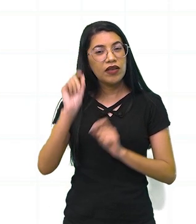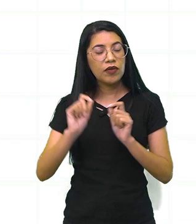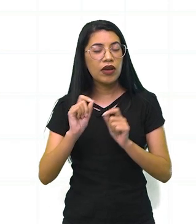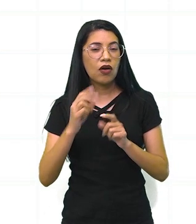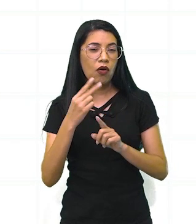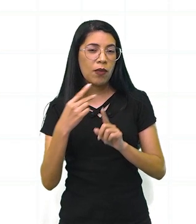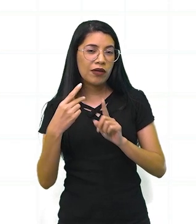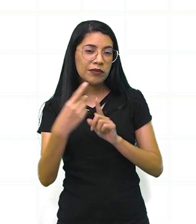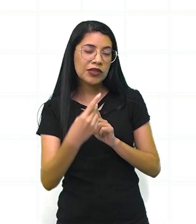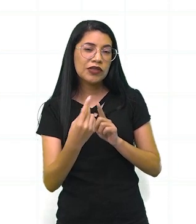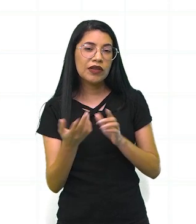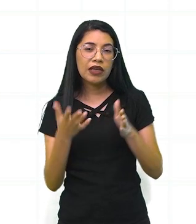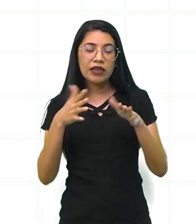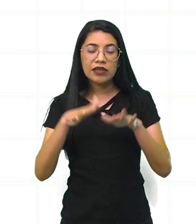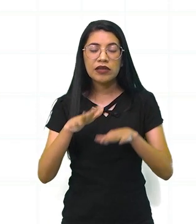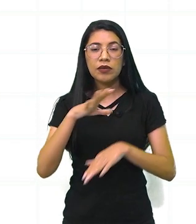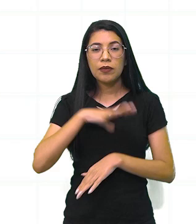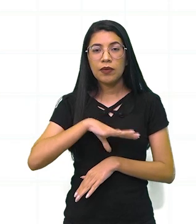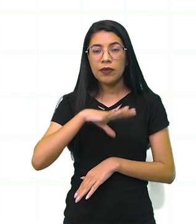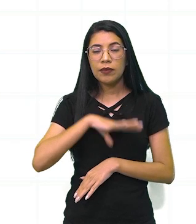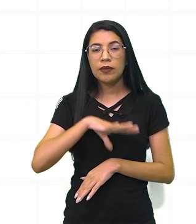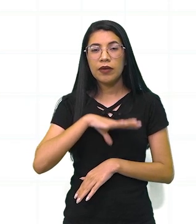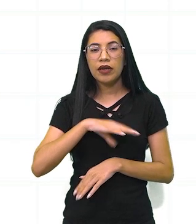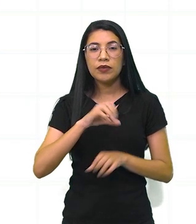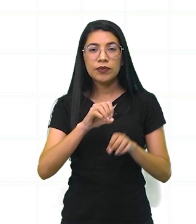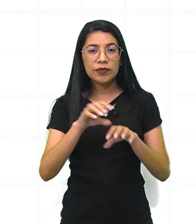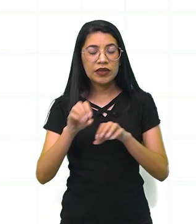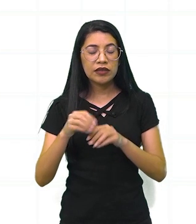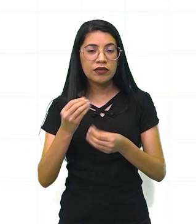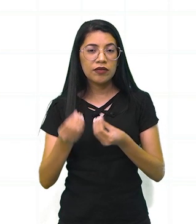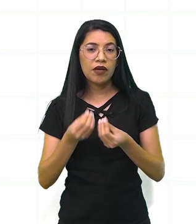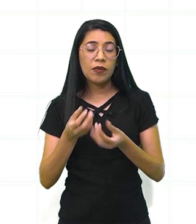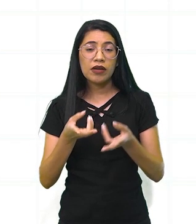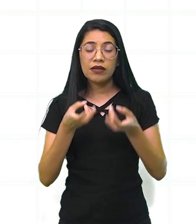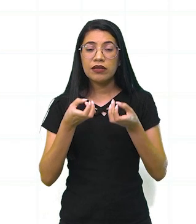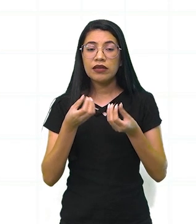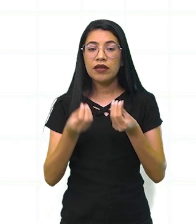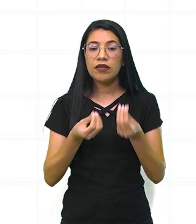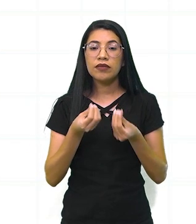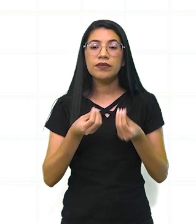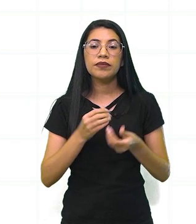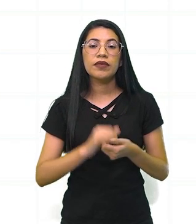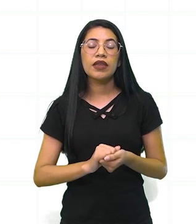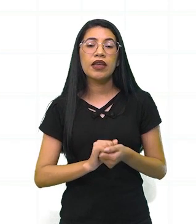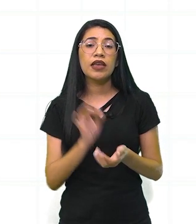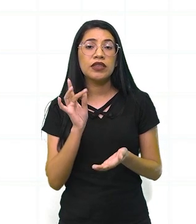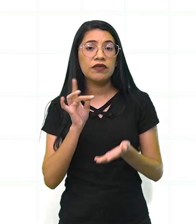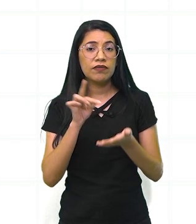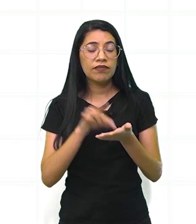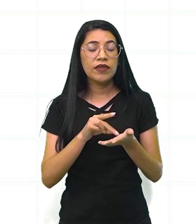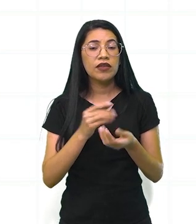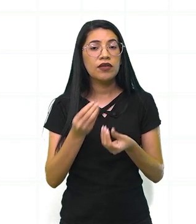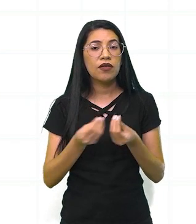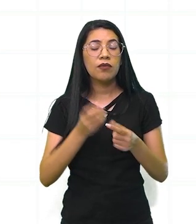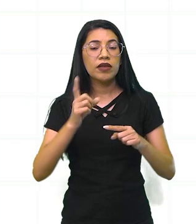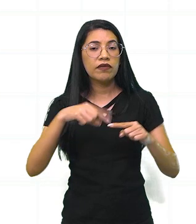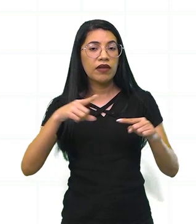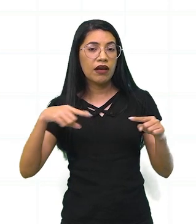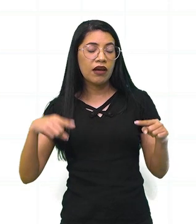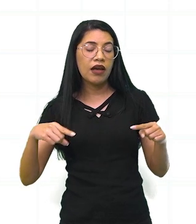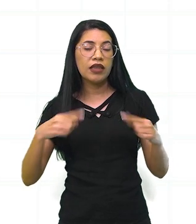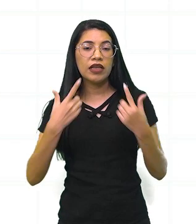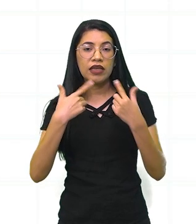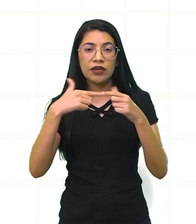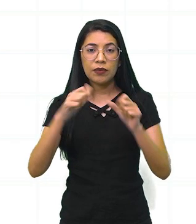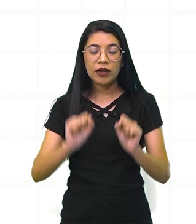inclusiva do ensino de língua portuguesa então reconhecendo a legitimidade de diferentes variantes linguísticas